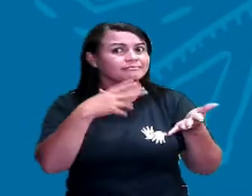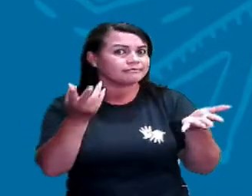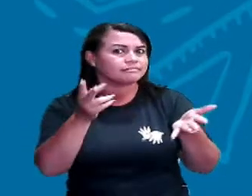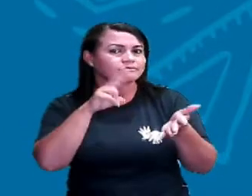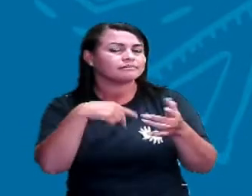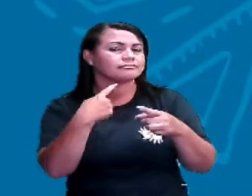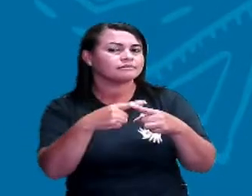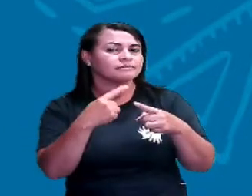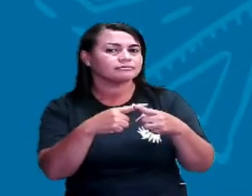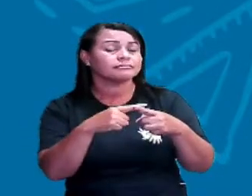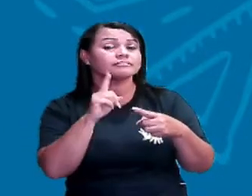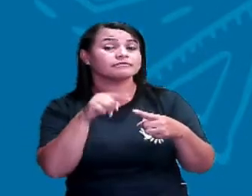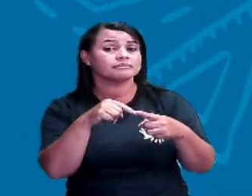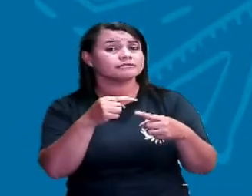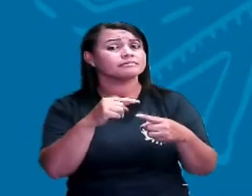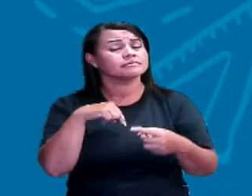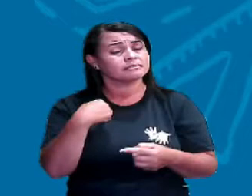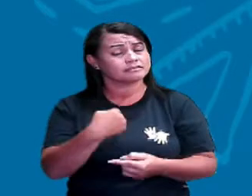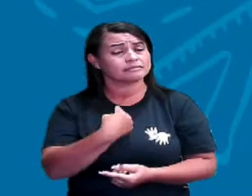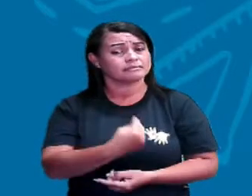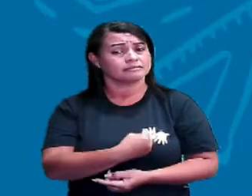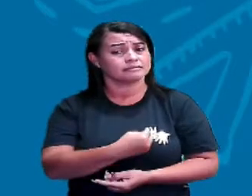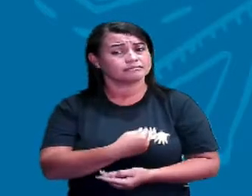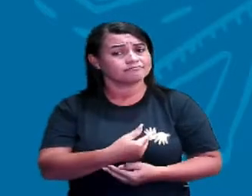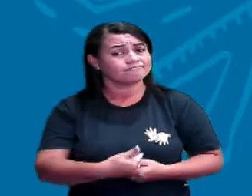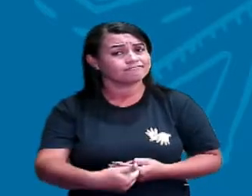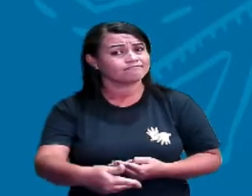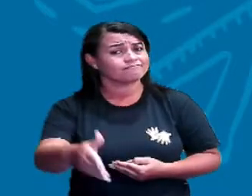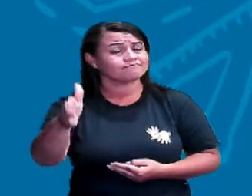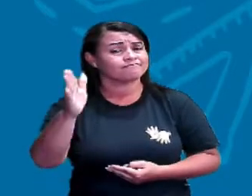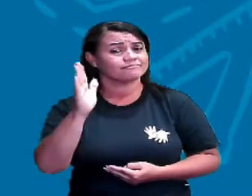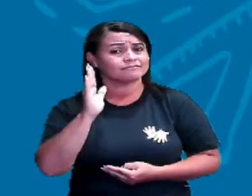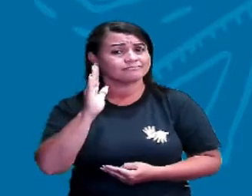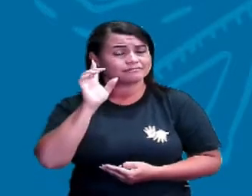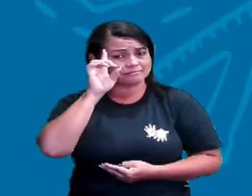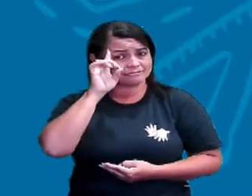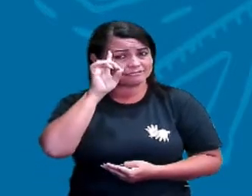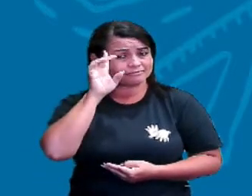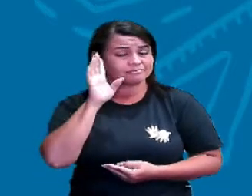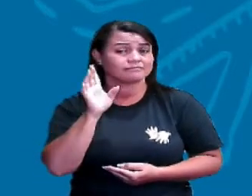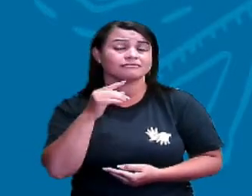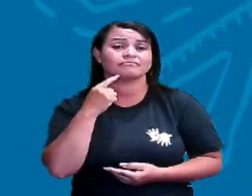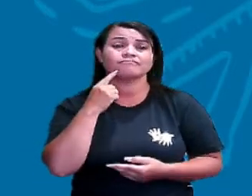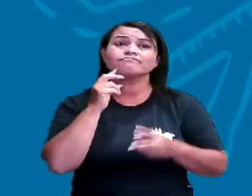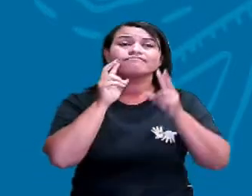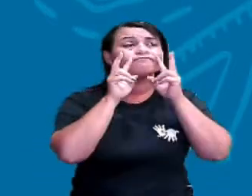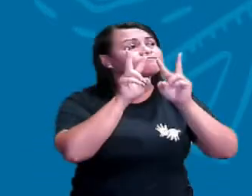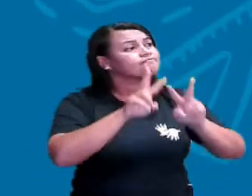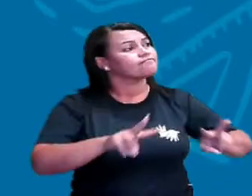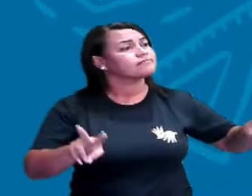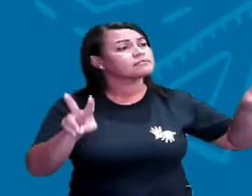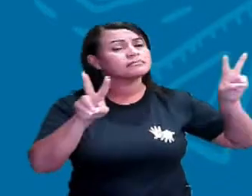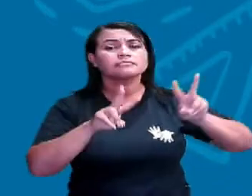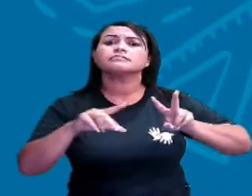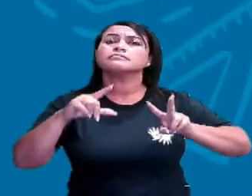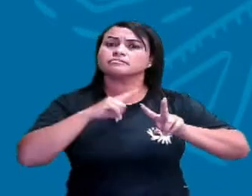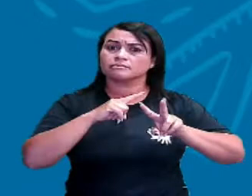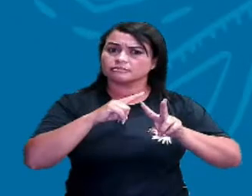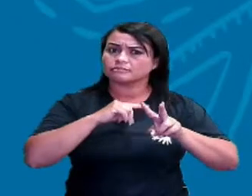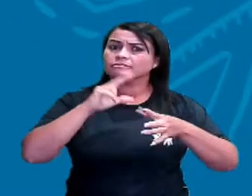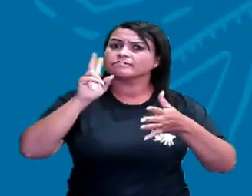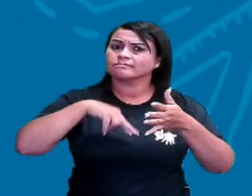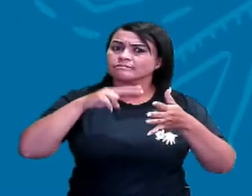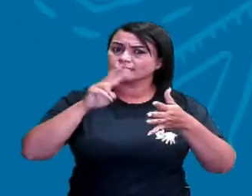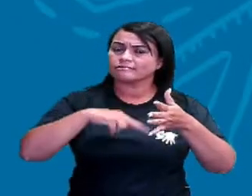leitura, ela faz parte da nossa vida cotidiana. Então, para todos os lados que a gente olha, tudo é leitura. Ao